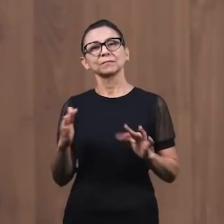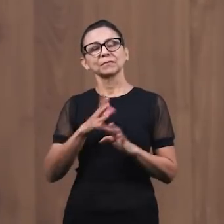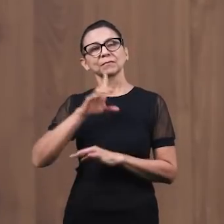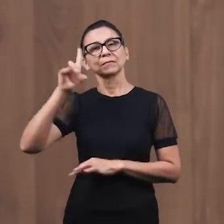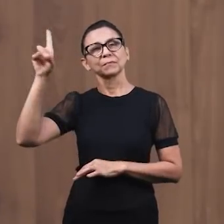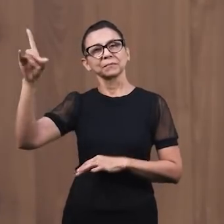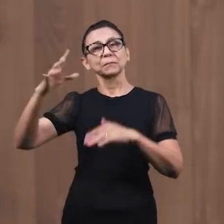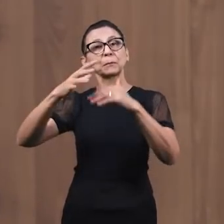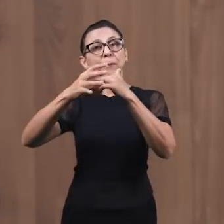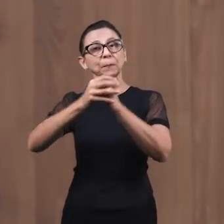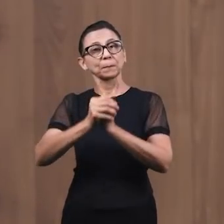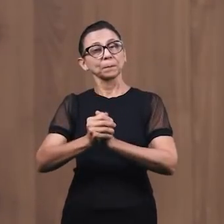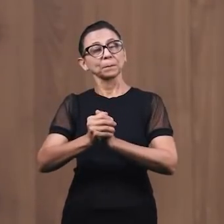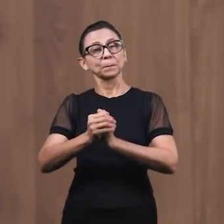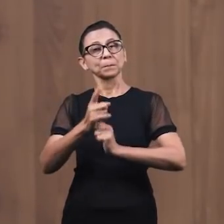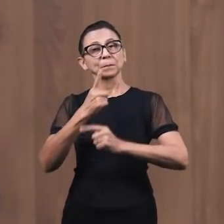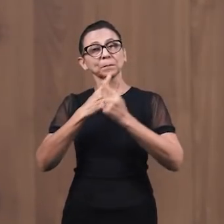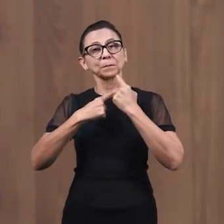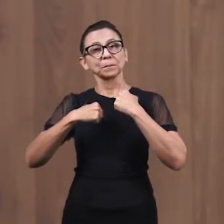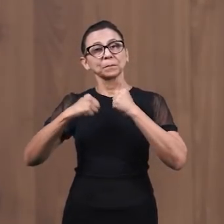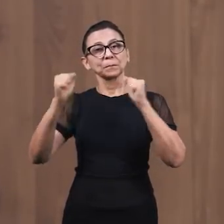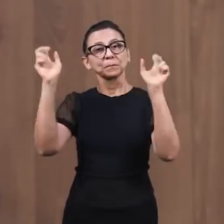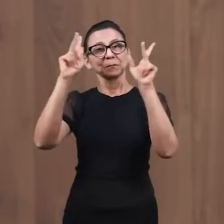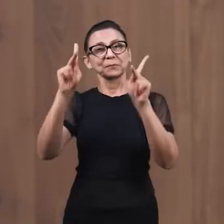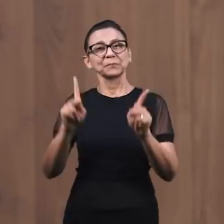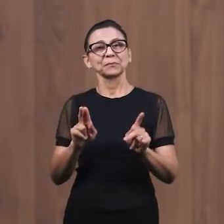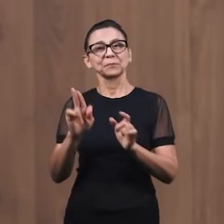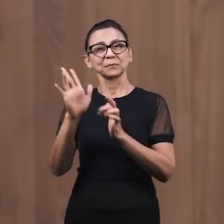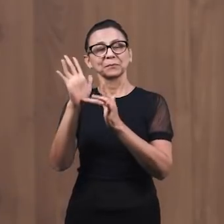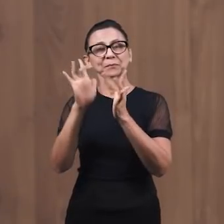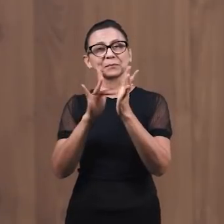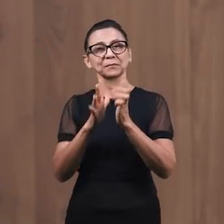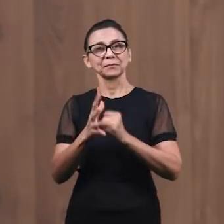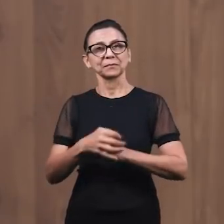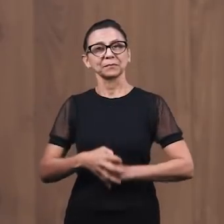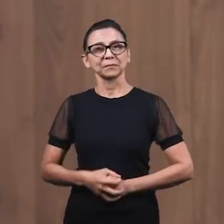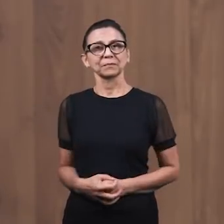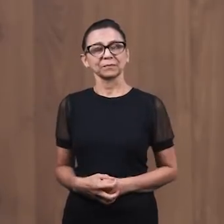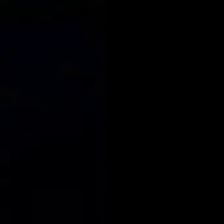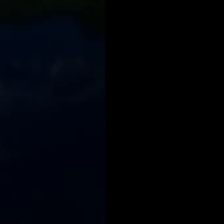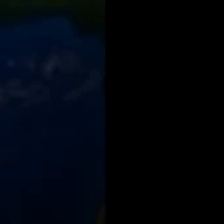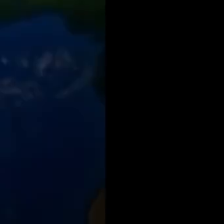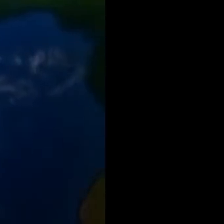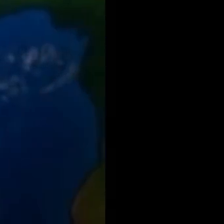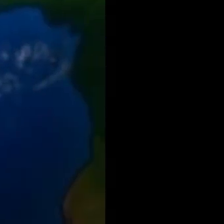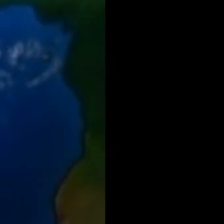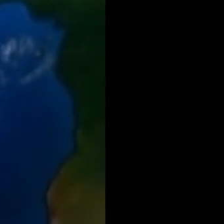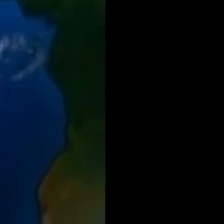Amém. Glória a Deus. Amém, irmãos. Eu desejo a todos a paz do Senhor Jesus.